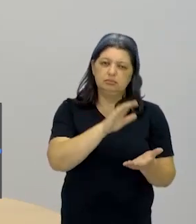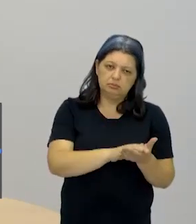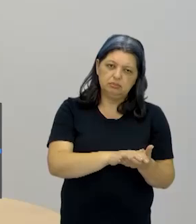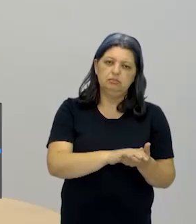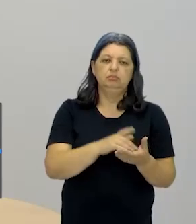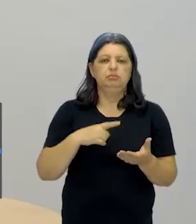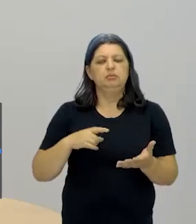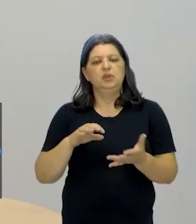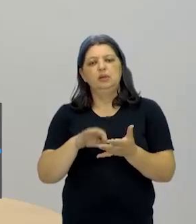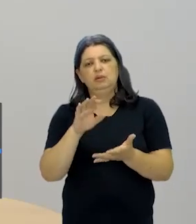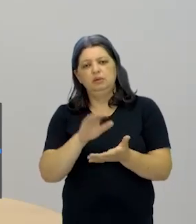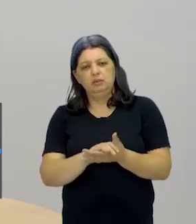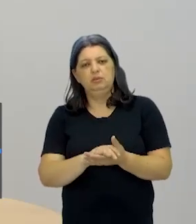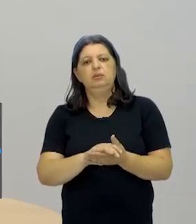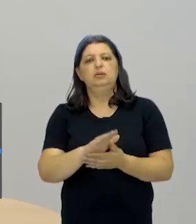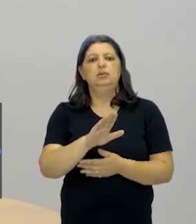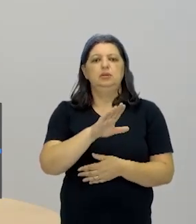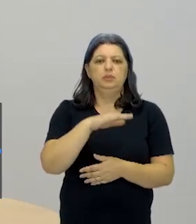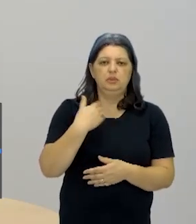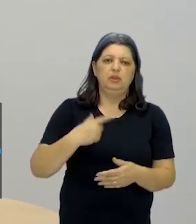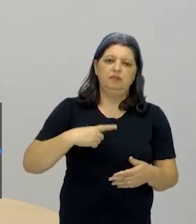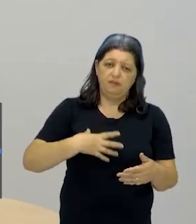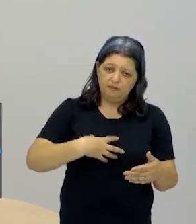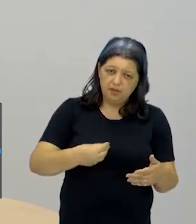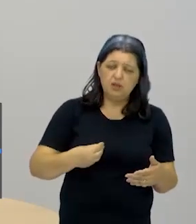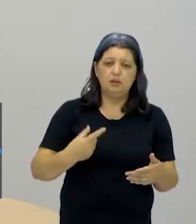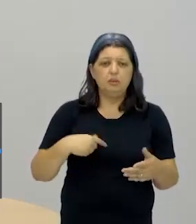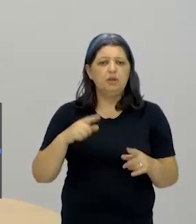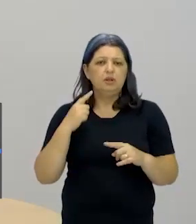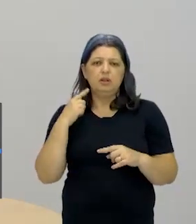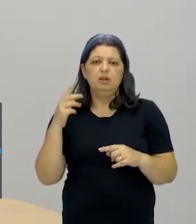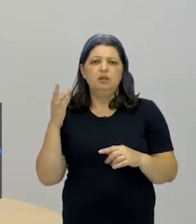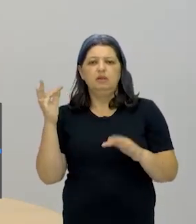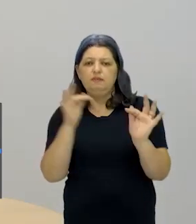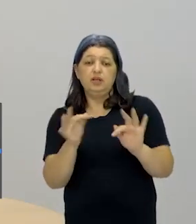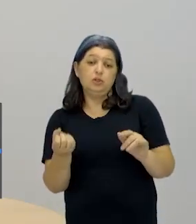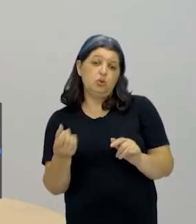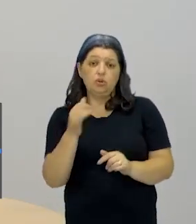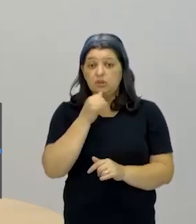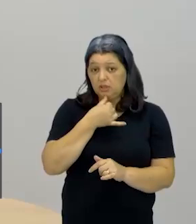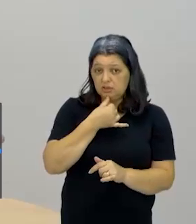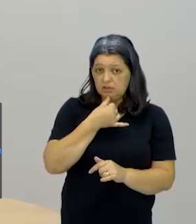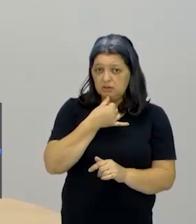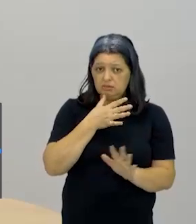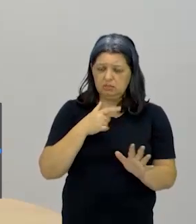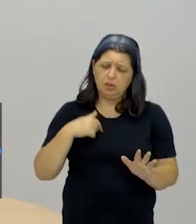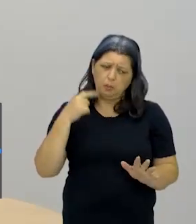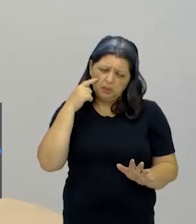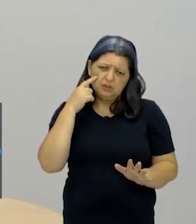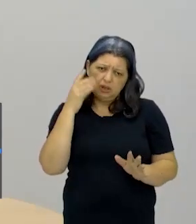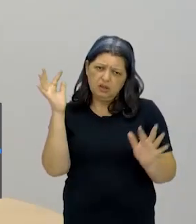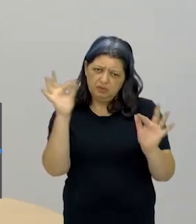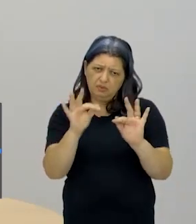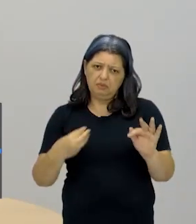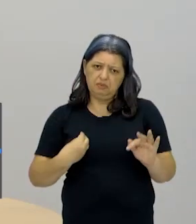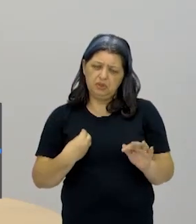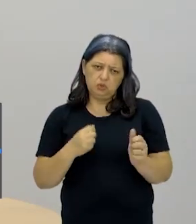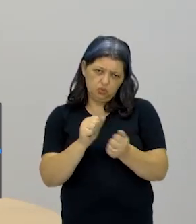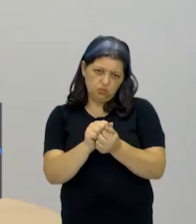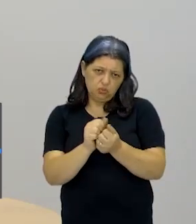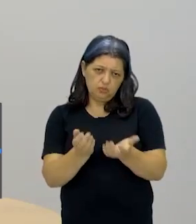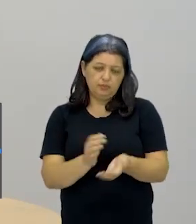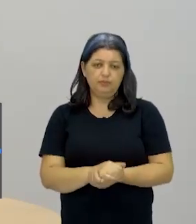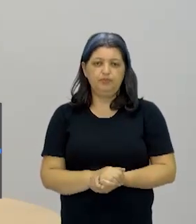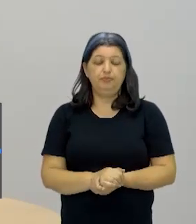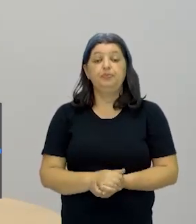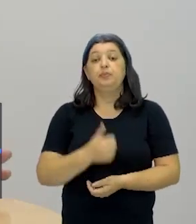teve filhos, ele morreu, ela morreu e viveram felizes. Ou tristes, não sei, acredito, pelo que eu vi, foram felizes. A